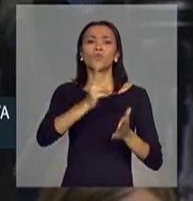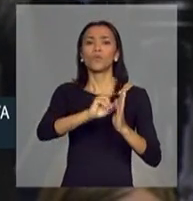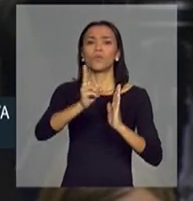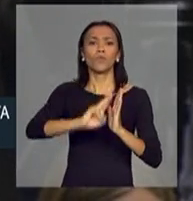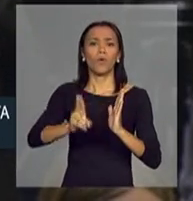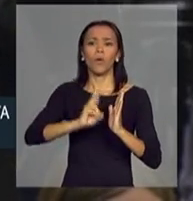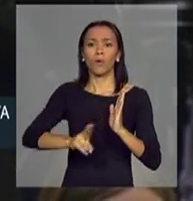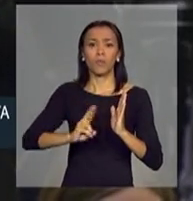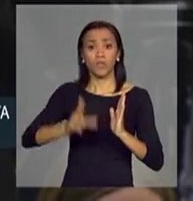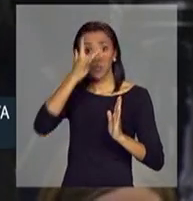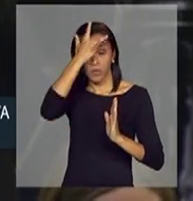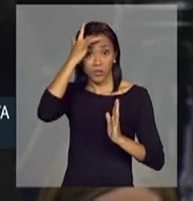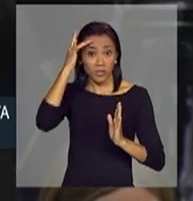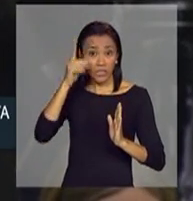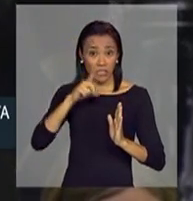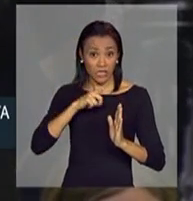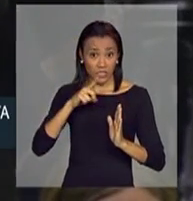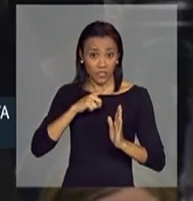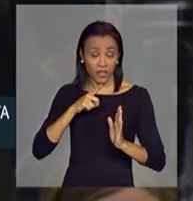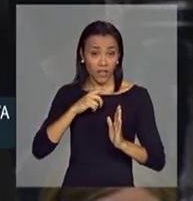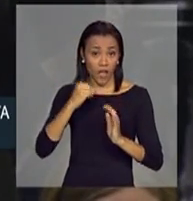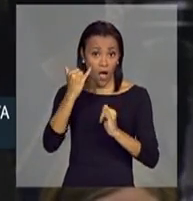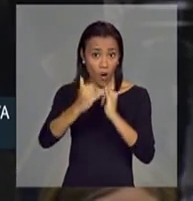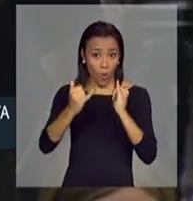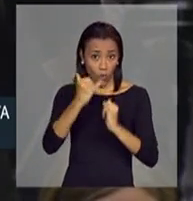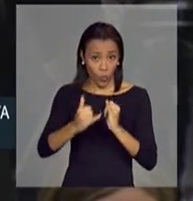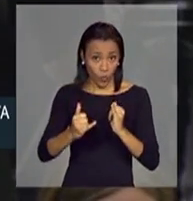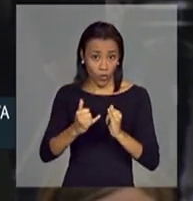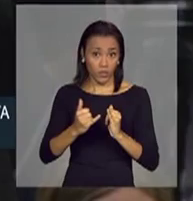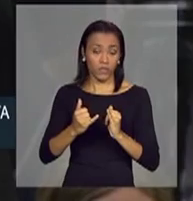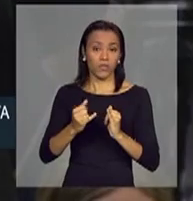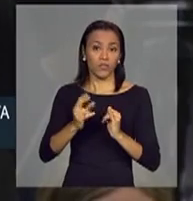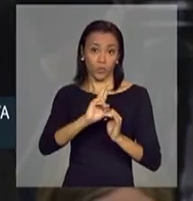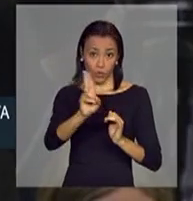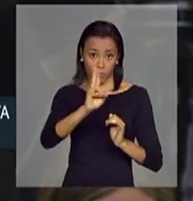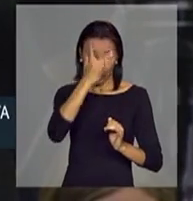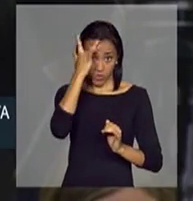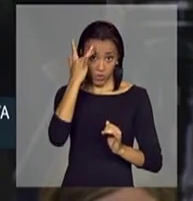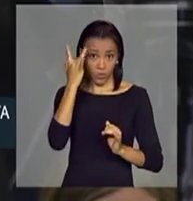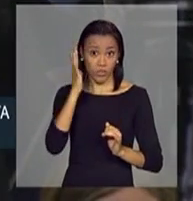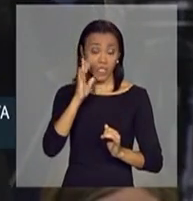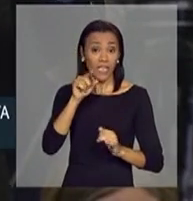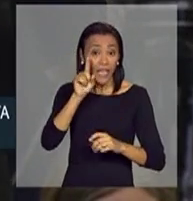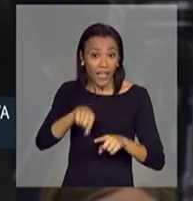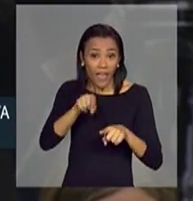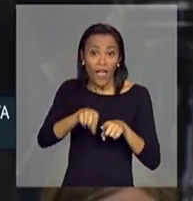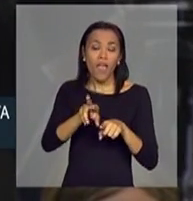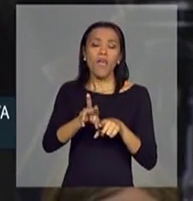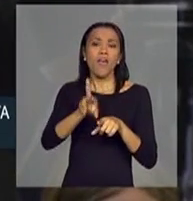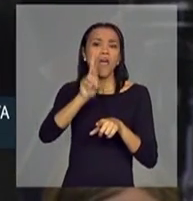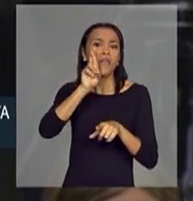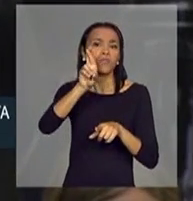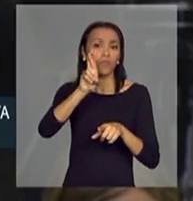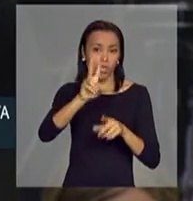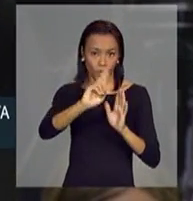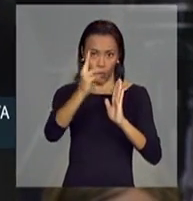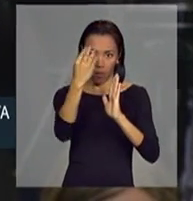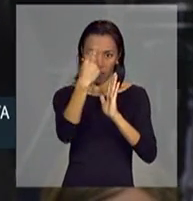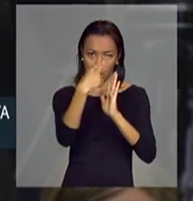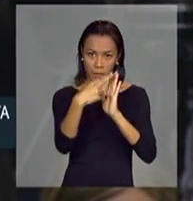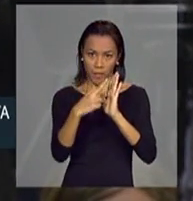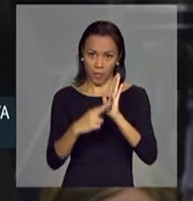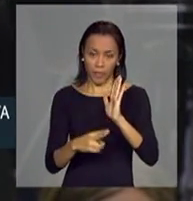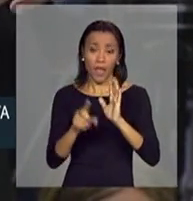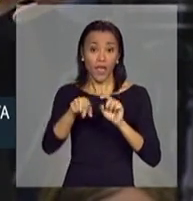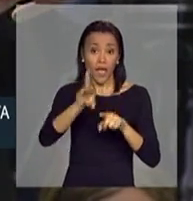ouvidos, se estão algumas dessas pessoas que a Heloísa apresentou como responsáveis pelos atos